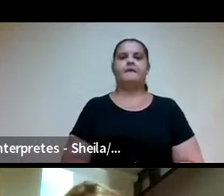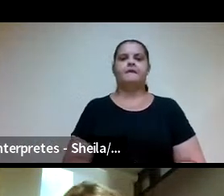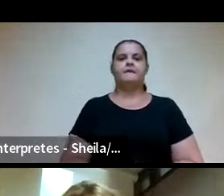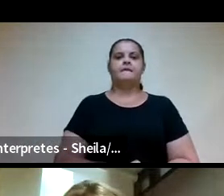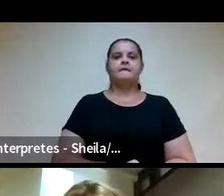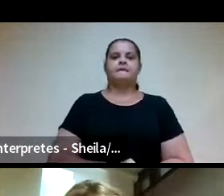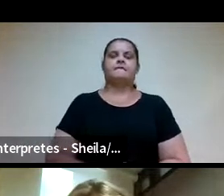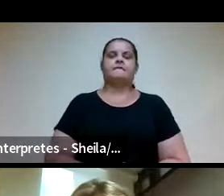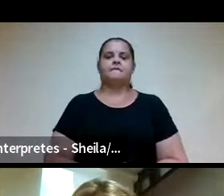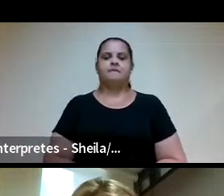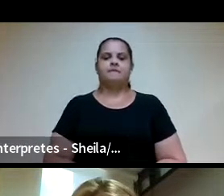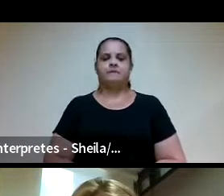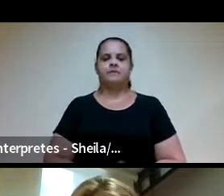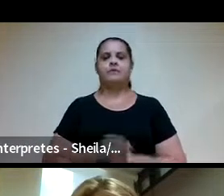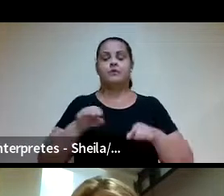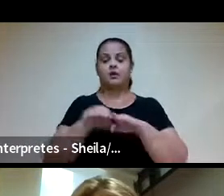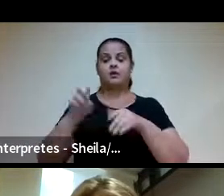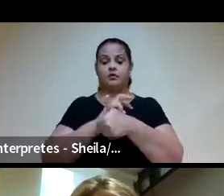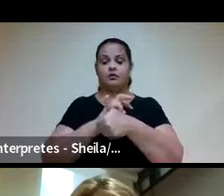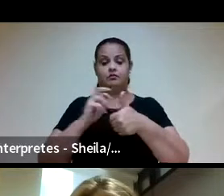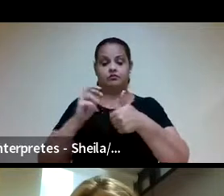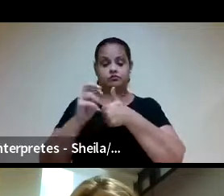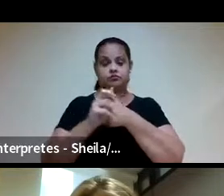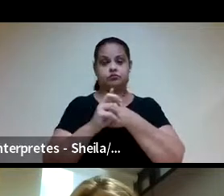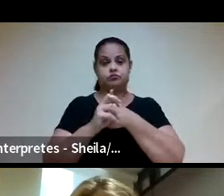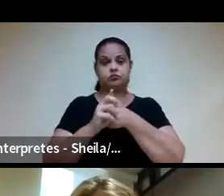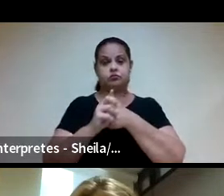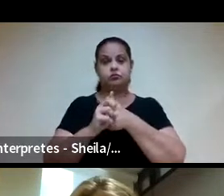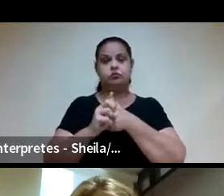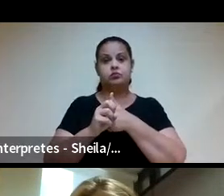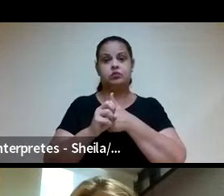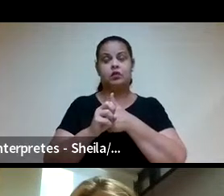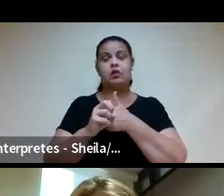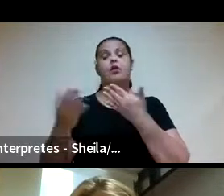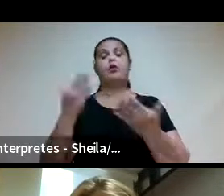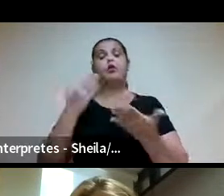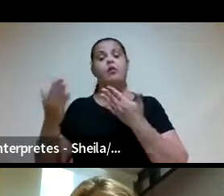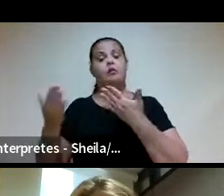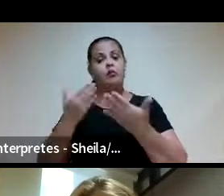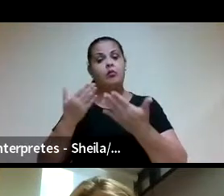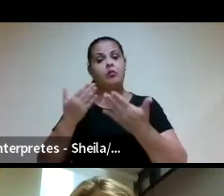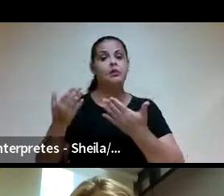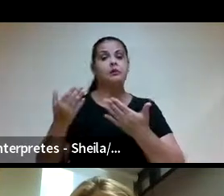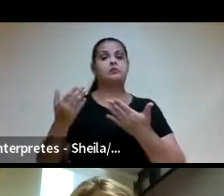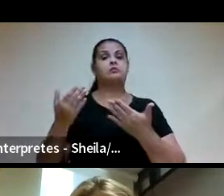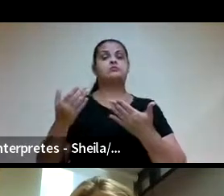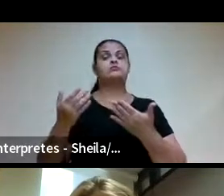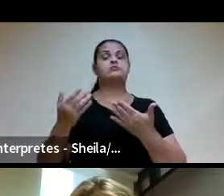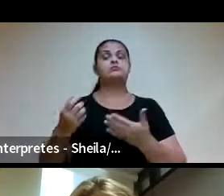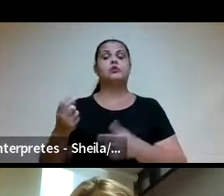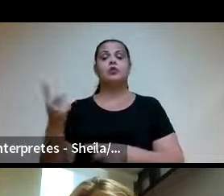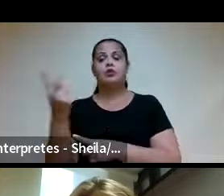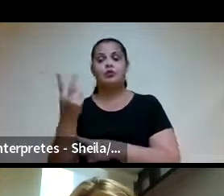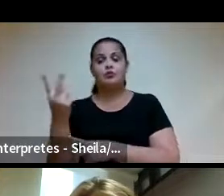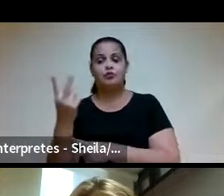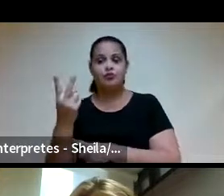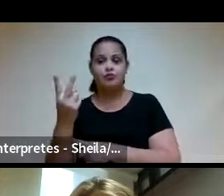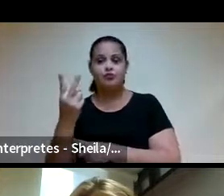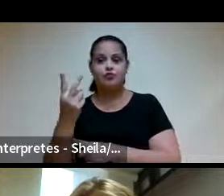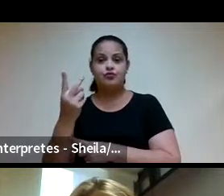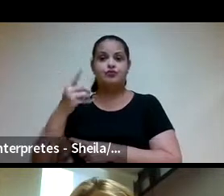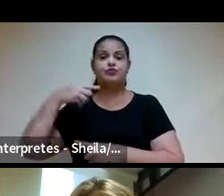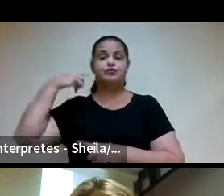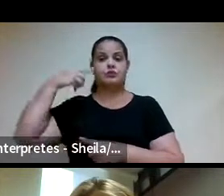outros tribunais e também até faria um adendo a muito bem lançadas, as duas sustentações orais foram muito bem